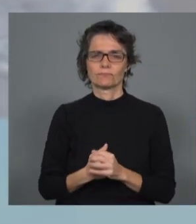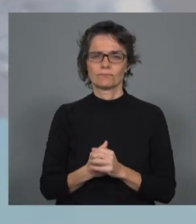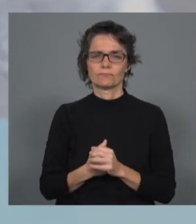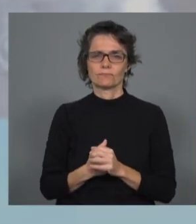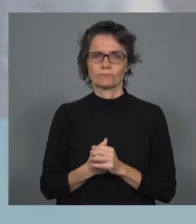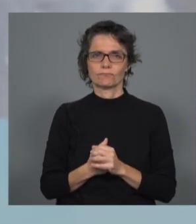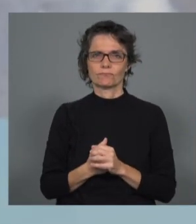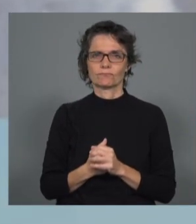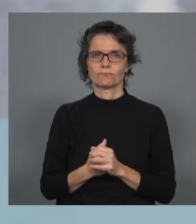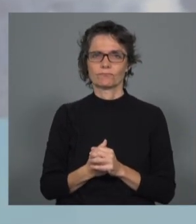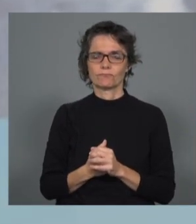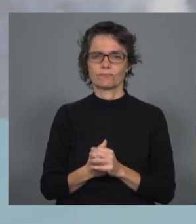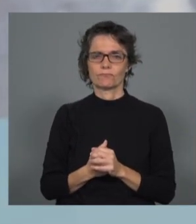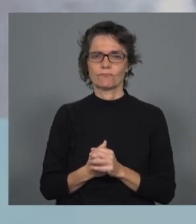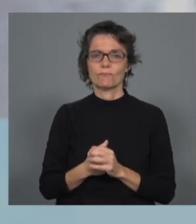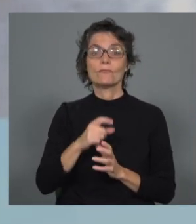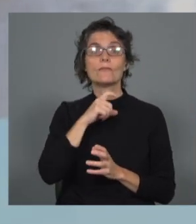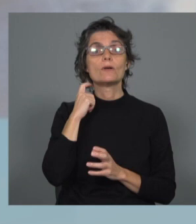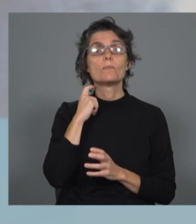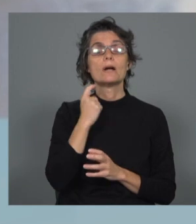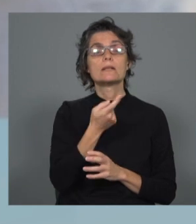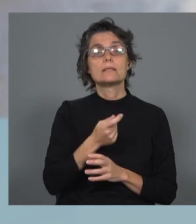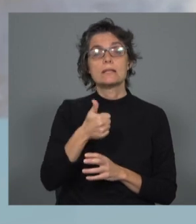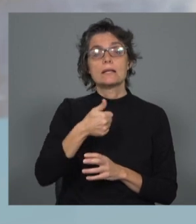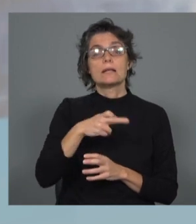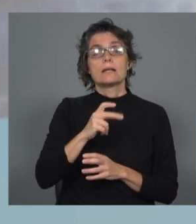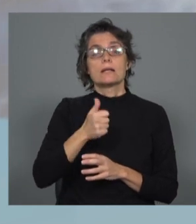Padre Zé Rebelo, aqui de facto, e estamos na